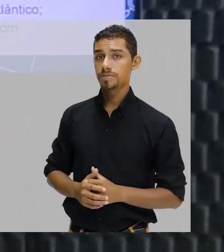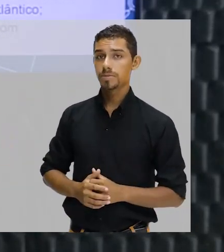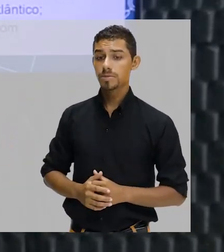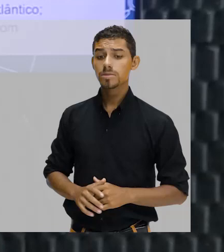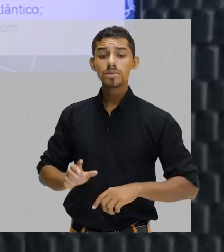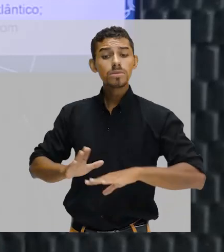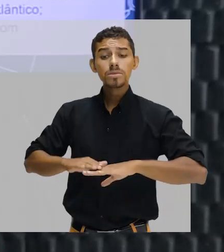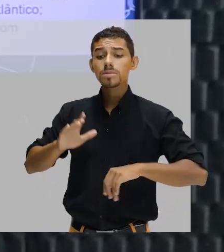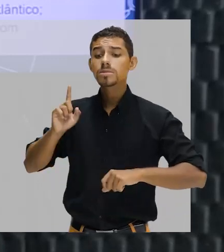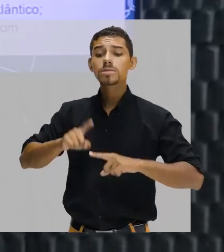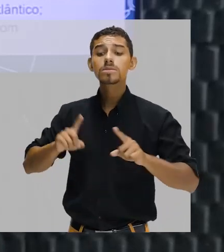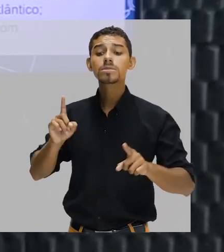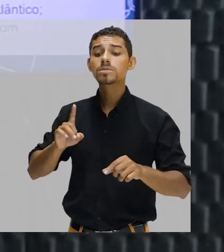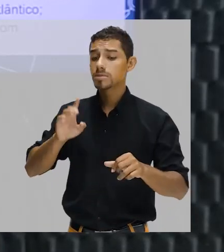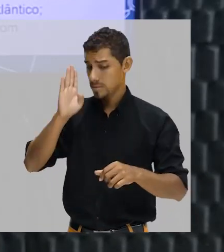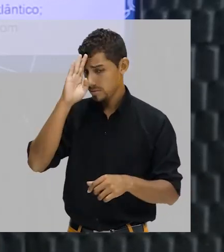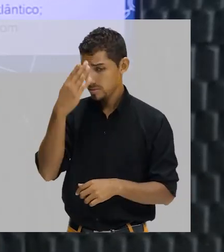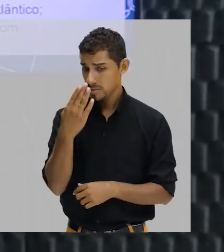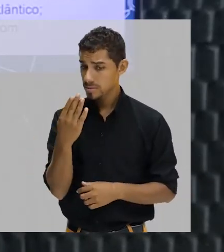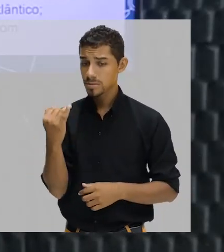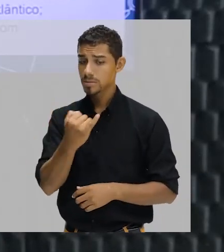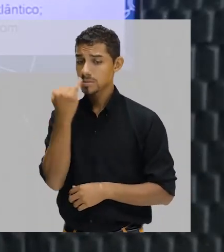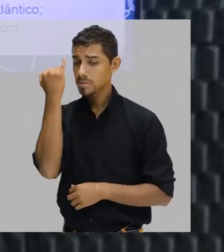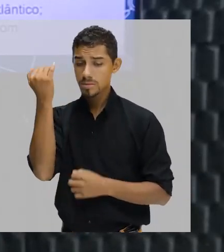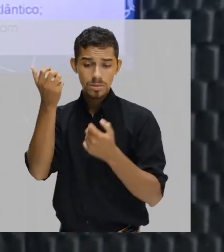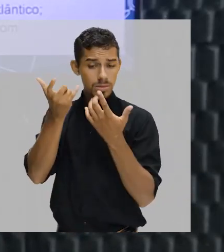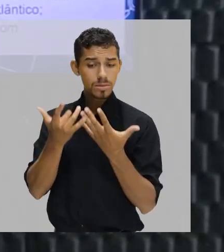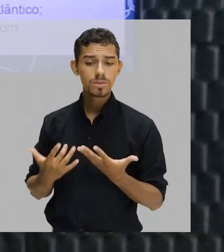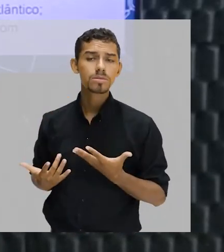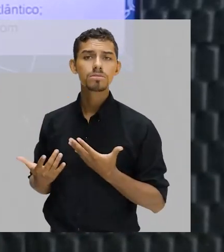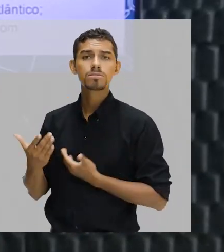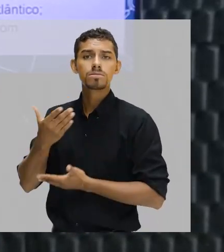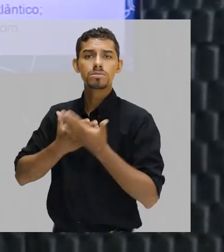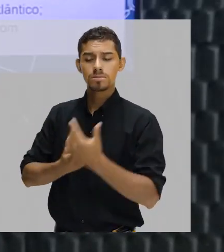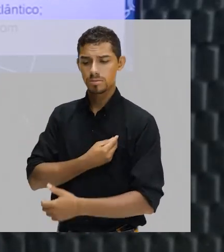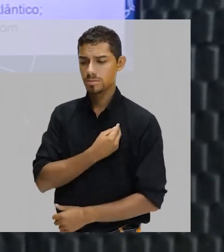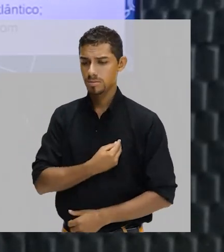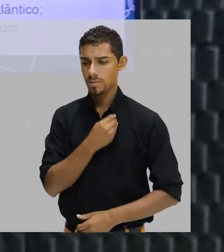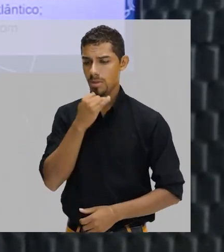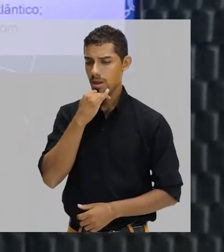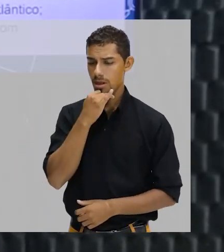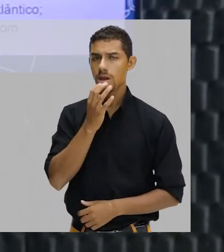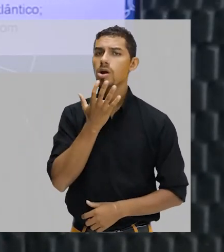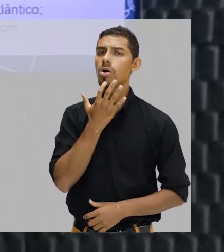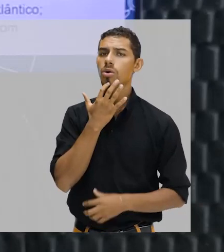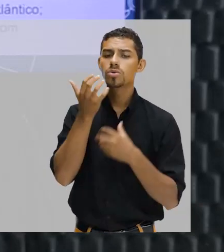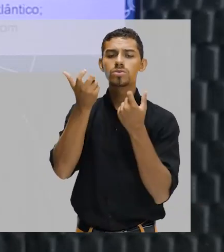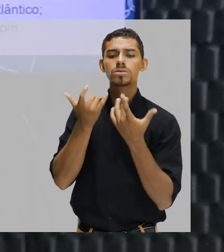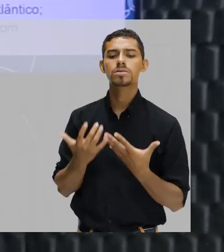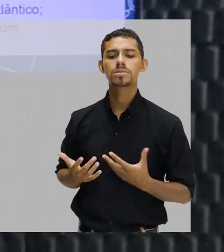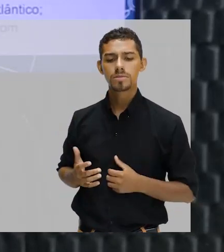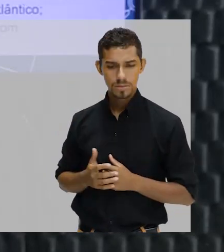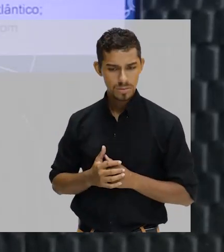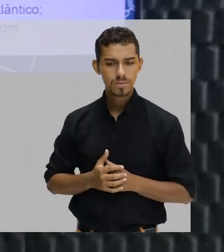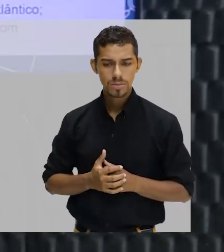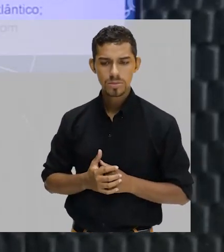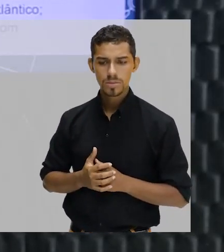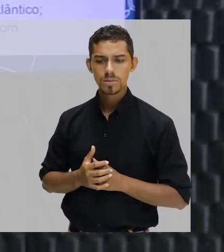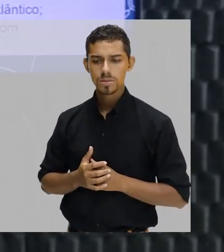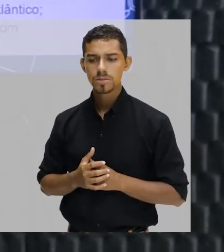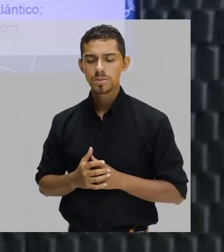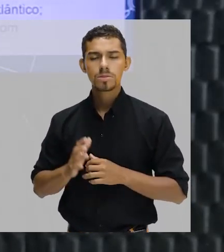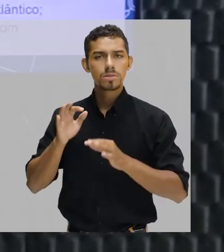principal importância dessas fronteiras marítimas? São os recursos naturais ali existentes. Já ouviu falar do pré-sal, por exemplo? Com certeza, né? As